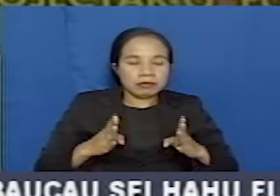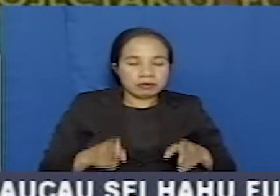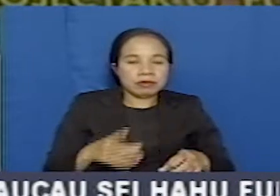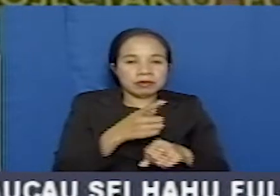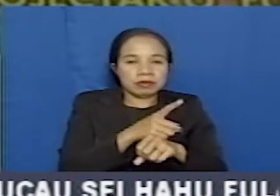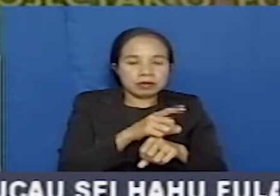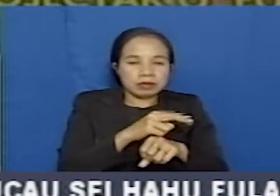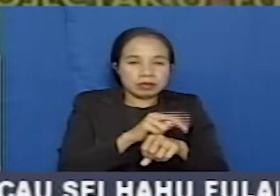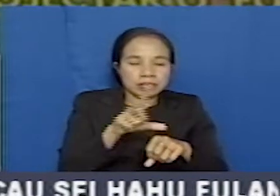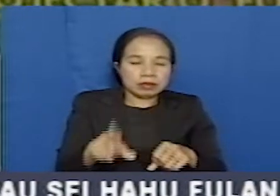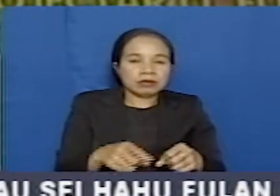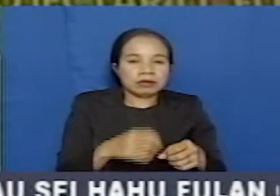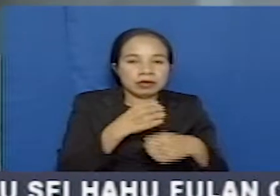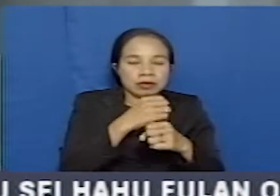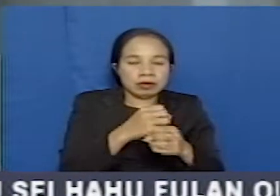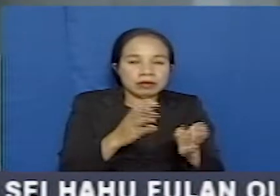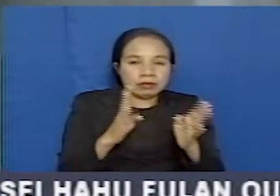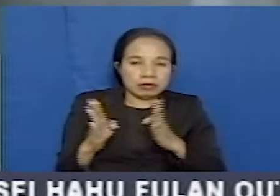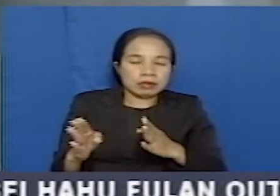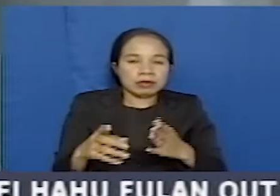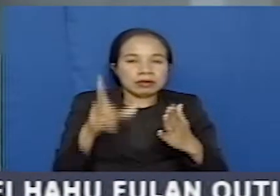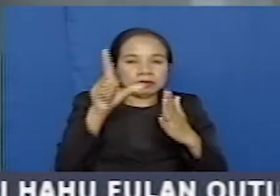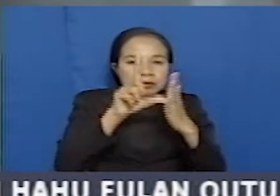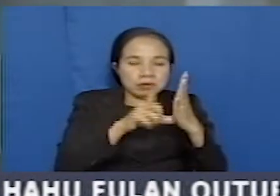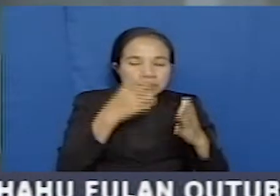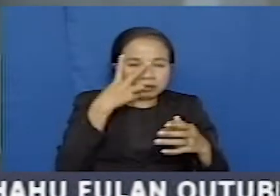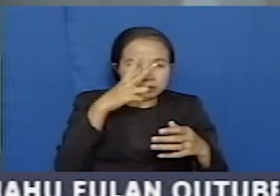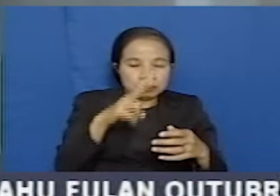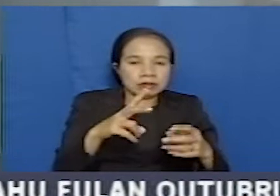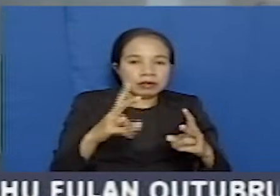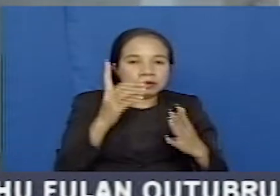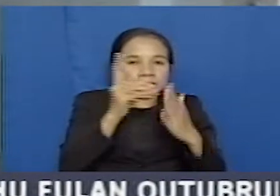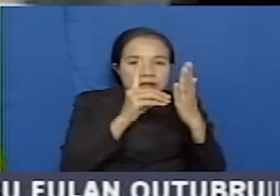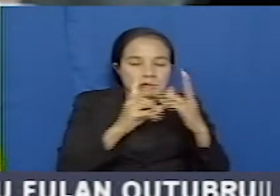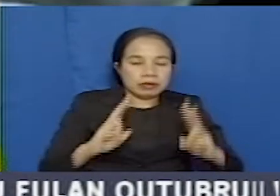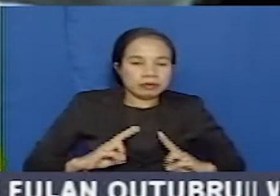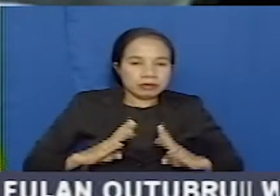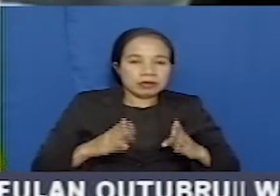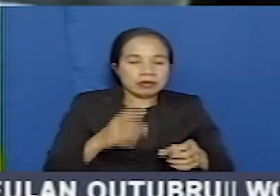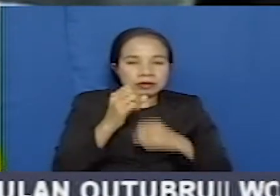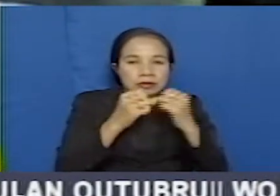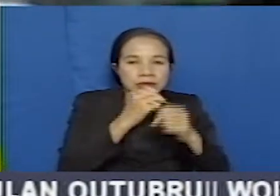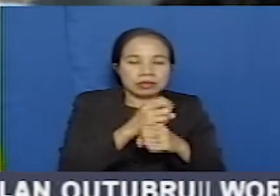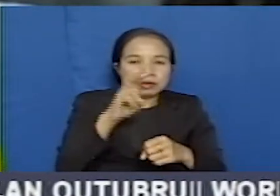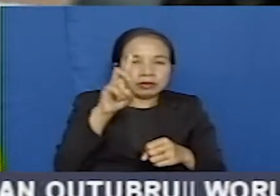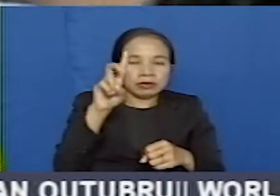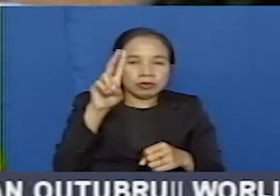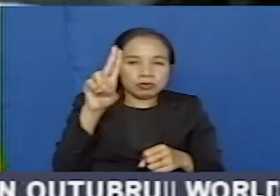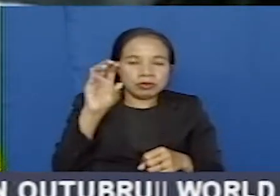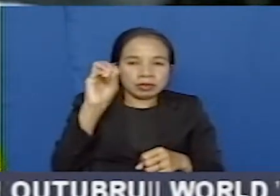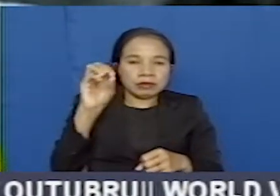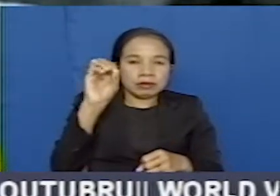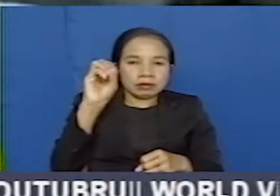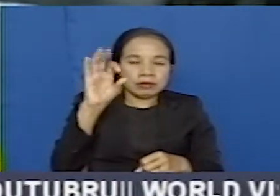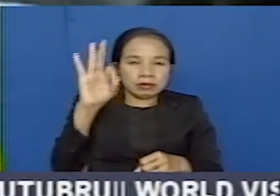ato acelera processo verificação de dados veteranos Tinanri Hunruacia. Chefe bancada Kuntu, Olinda Guterres